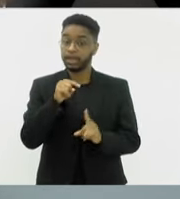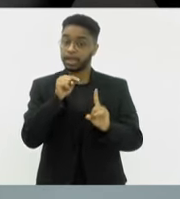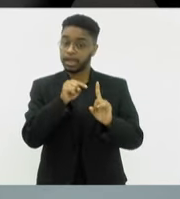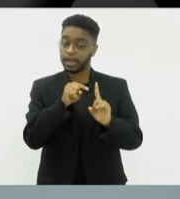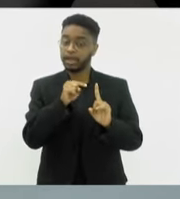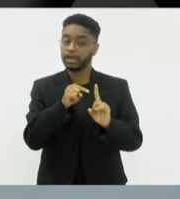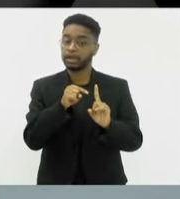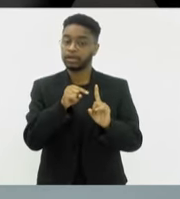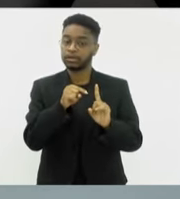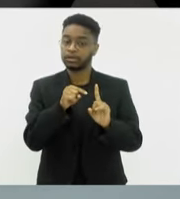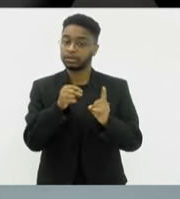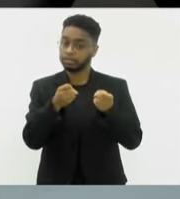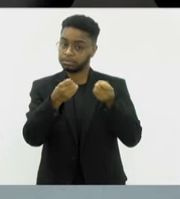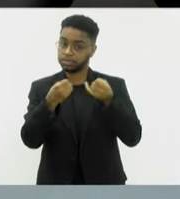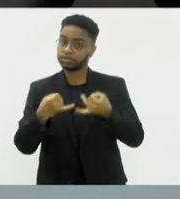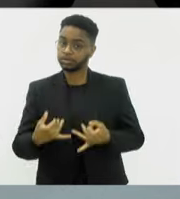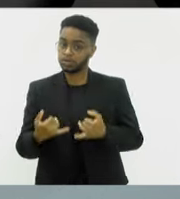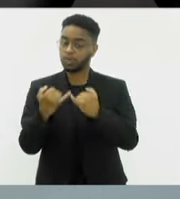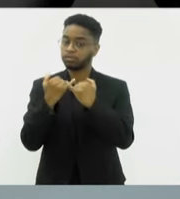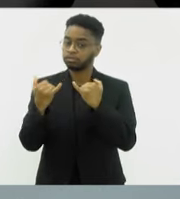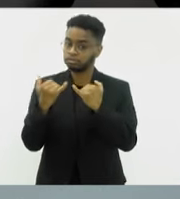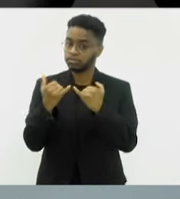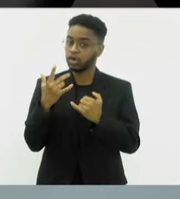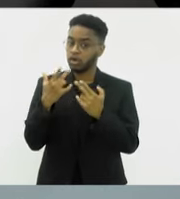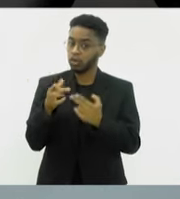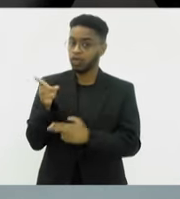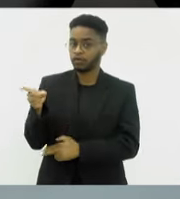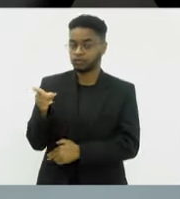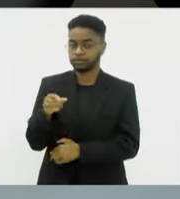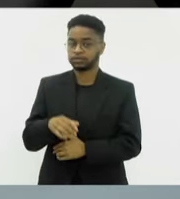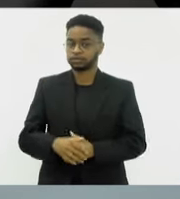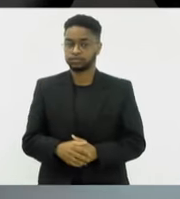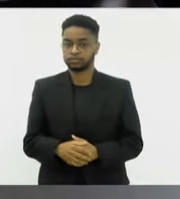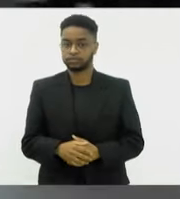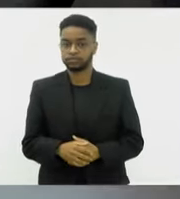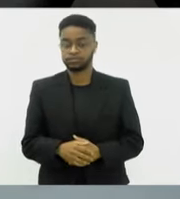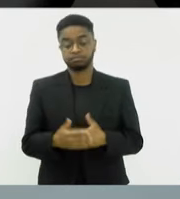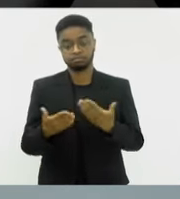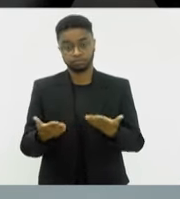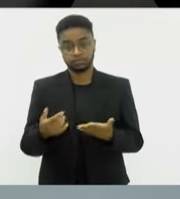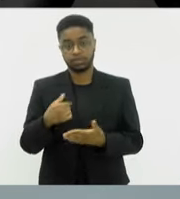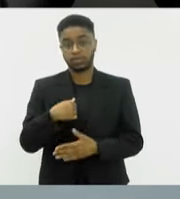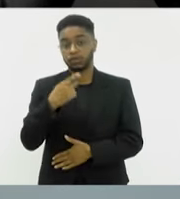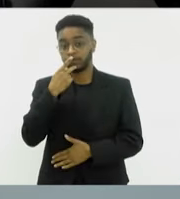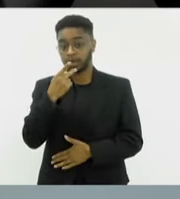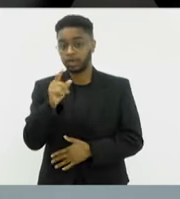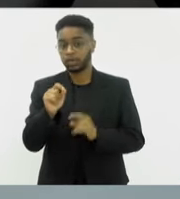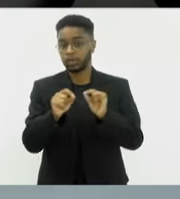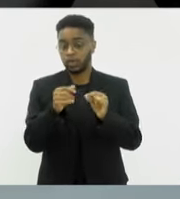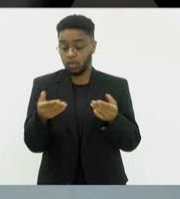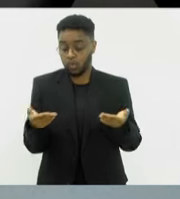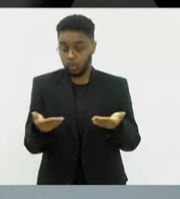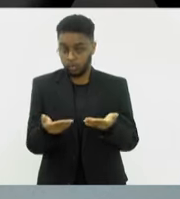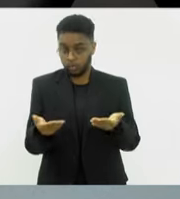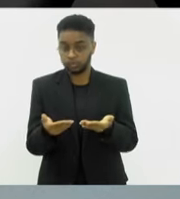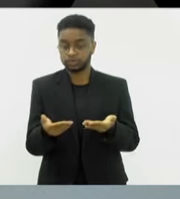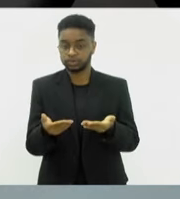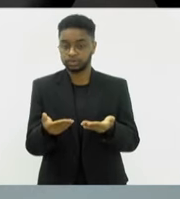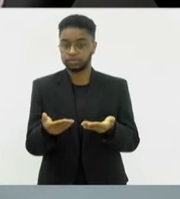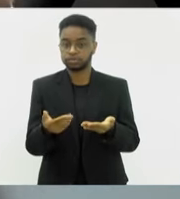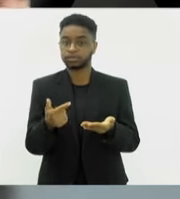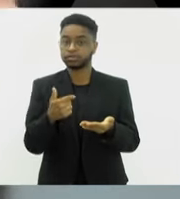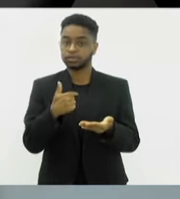transmitiu algo similar que disse a Vossa Excelência. E eu disse a ela que hoje eu